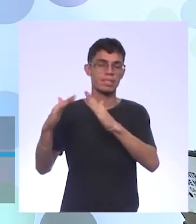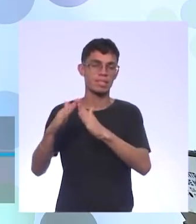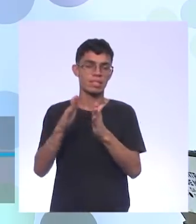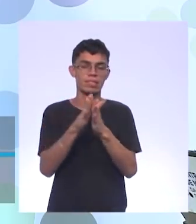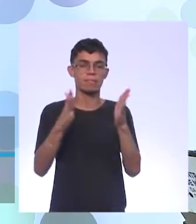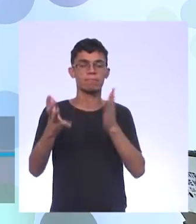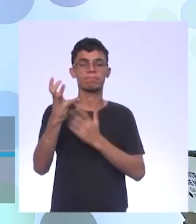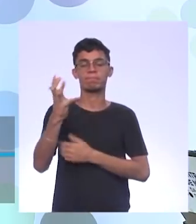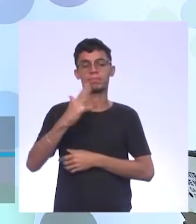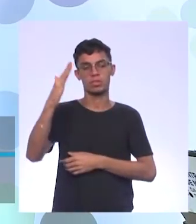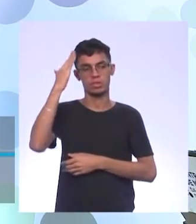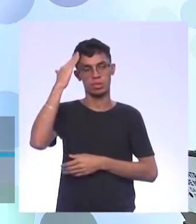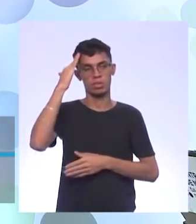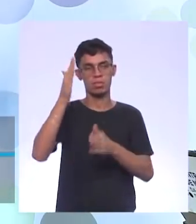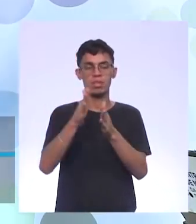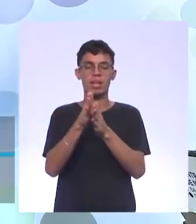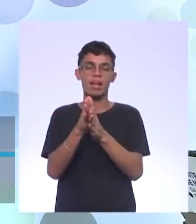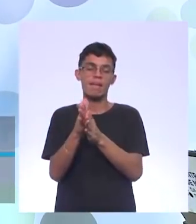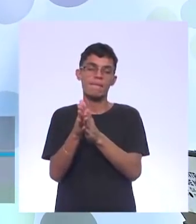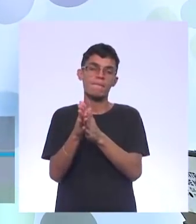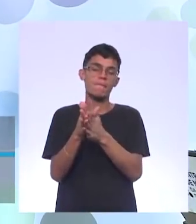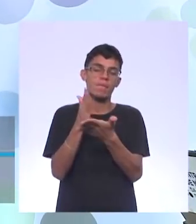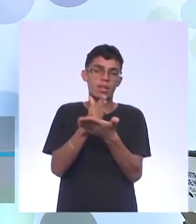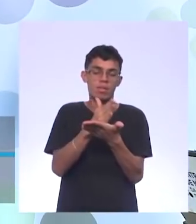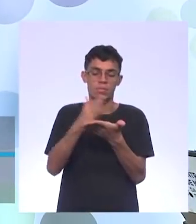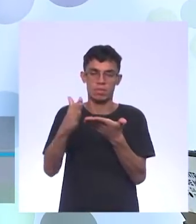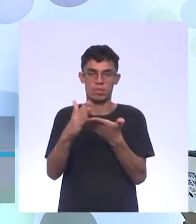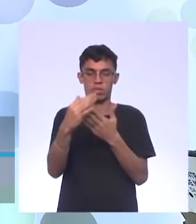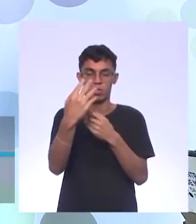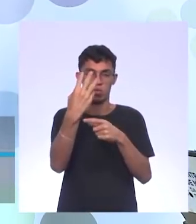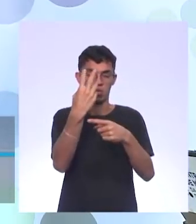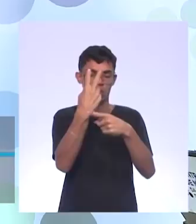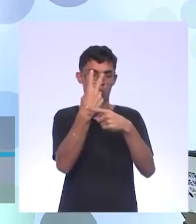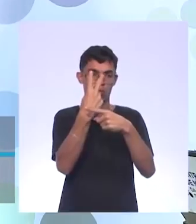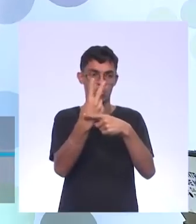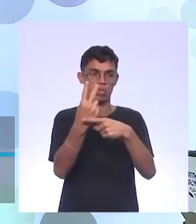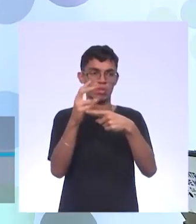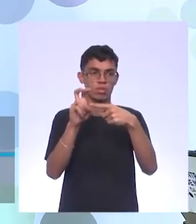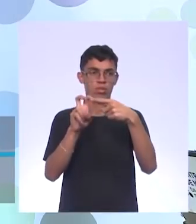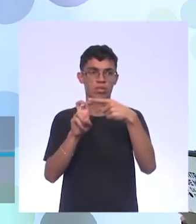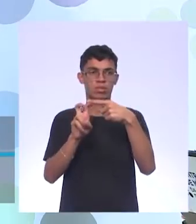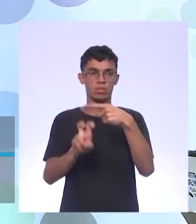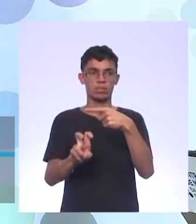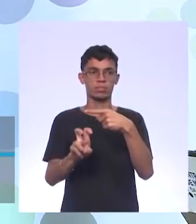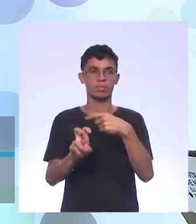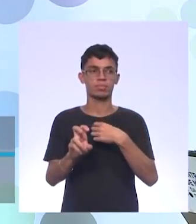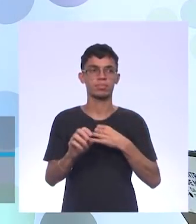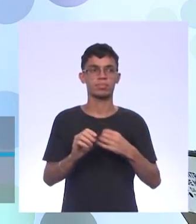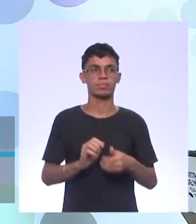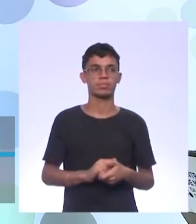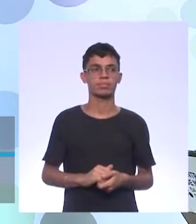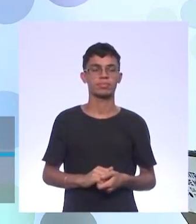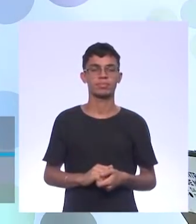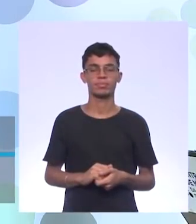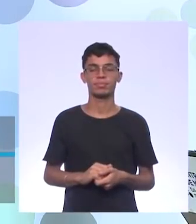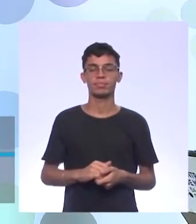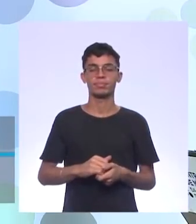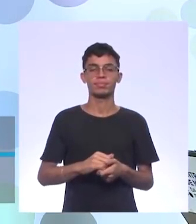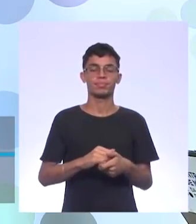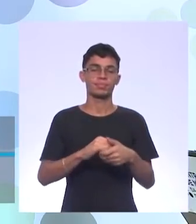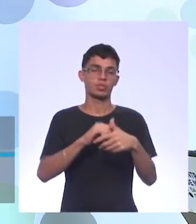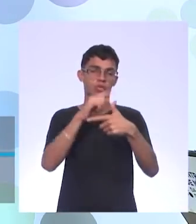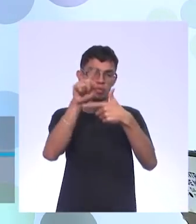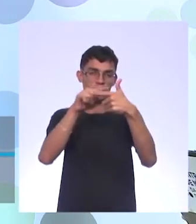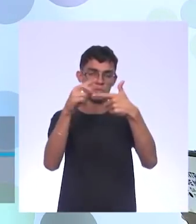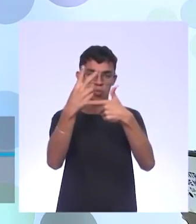saber quanto é a metade desses quatro quintos né metade a gente a gente usa divisão por 2 né pegar uma